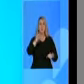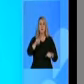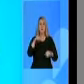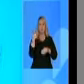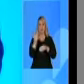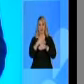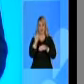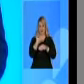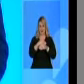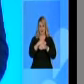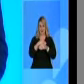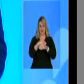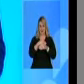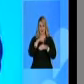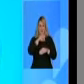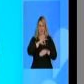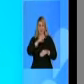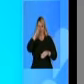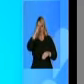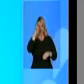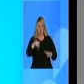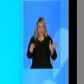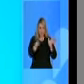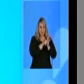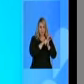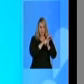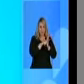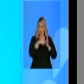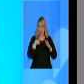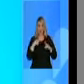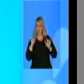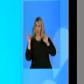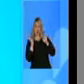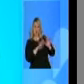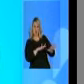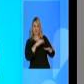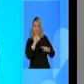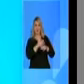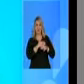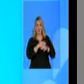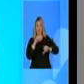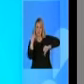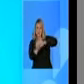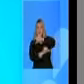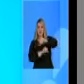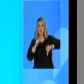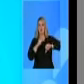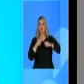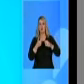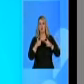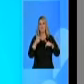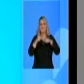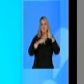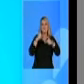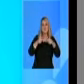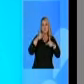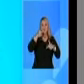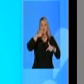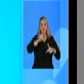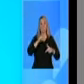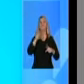prefeito, e que o salário principal é do taxista. Eu não vou abandonar o taxista, vou transformar o taxista, melhorar o serviço dele, para que ele possa